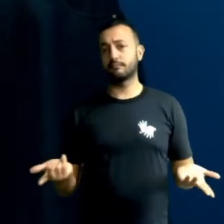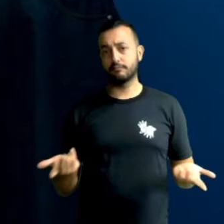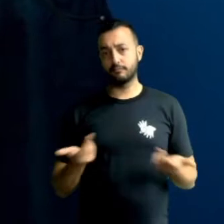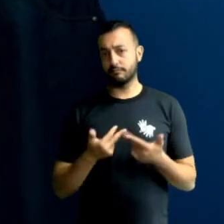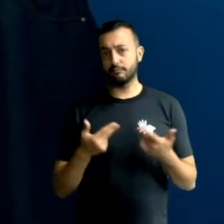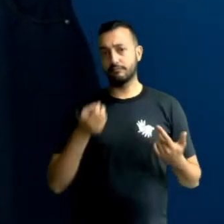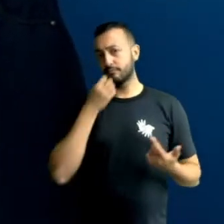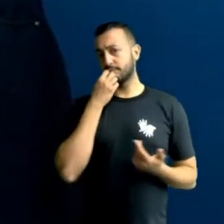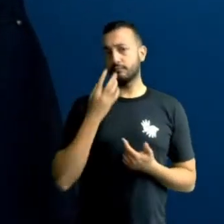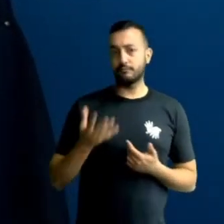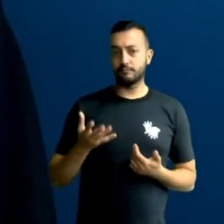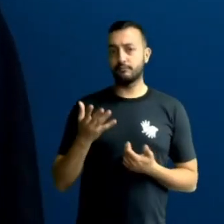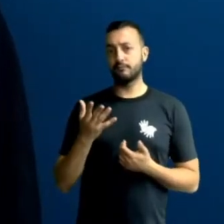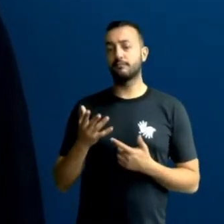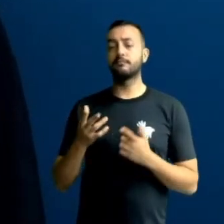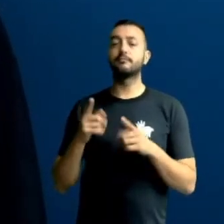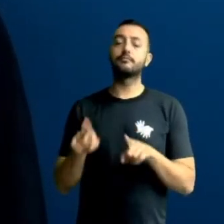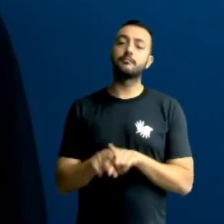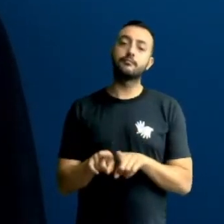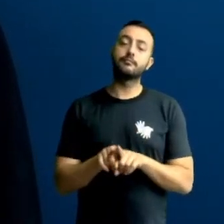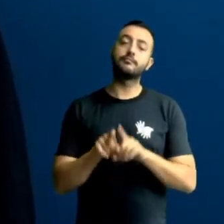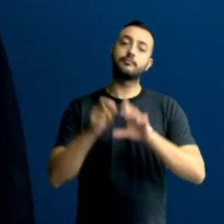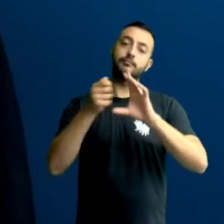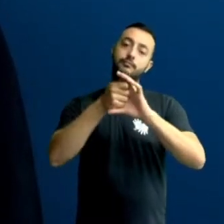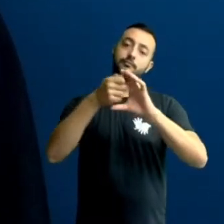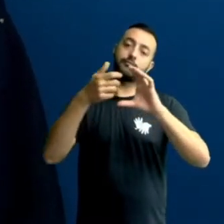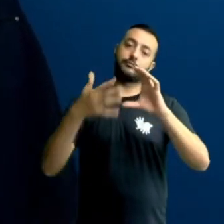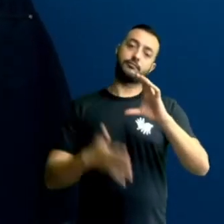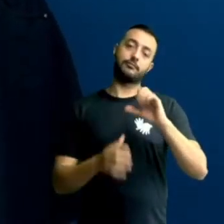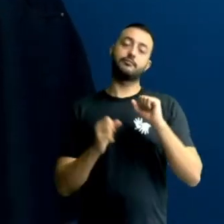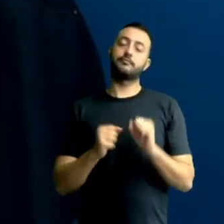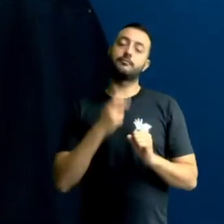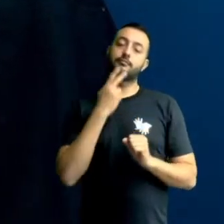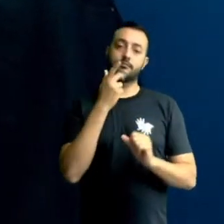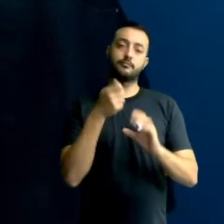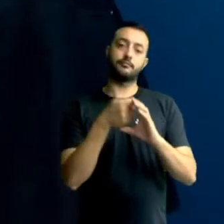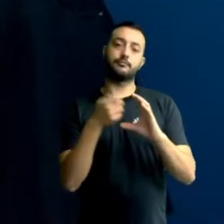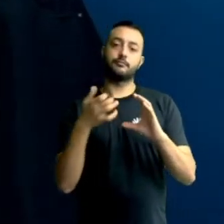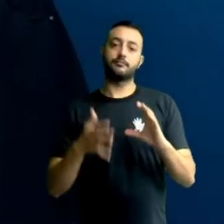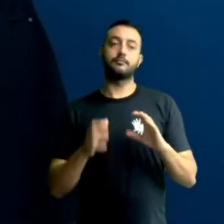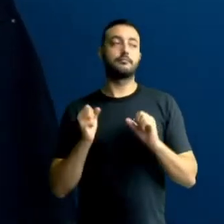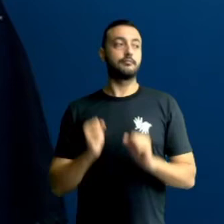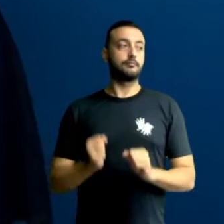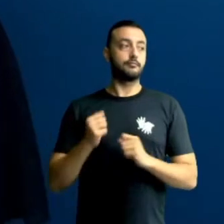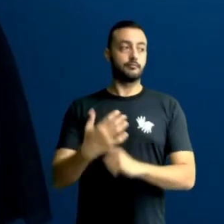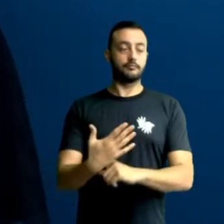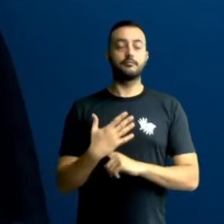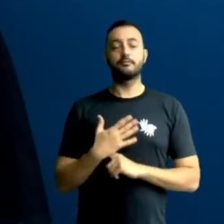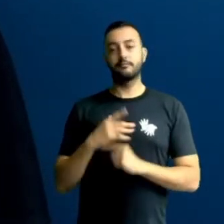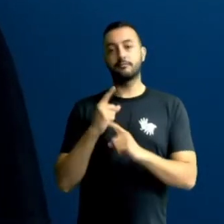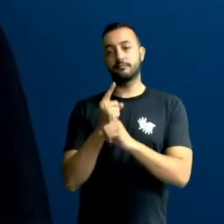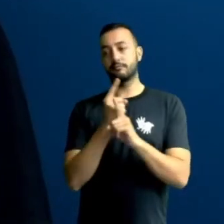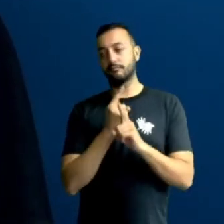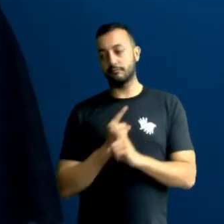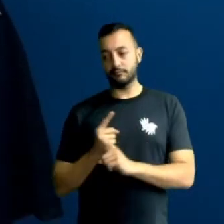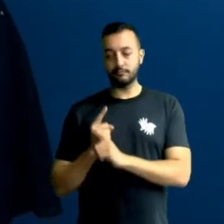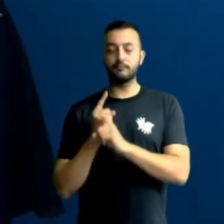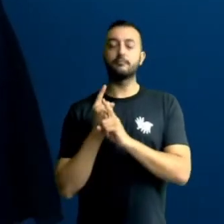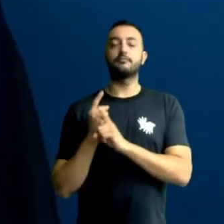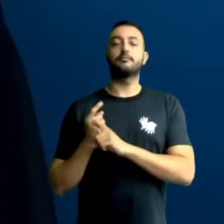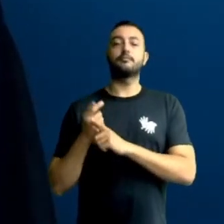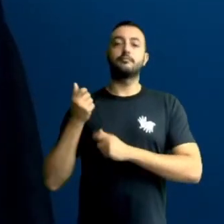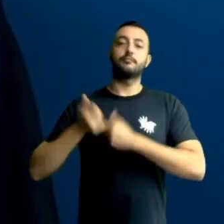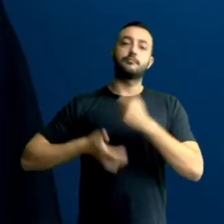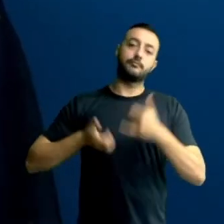coisas boas, né? Então a gente pode usar como características, porque pode ali nos ajudar a identificar, a